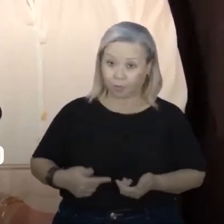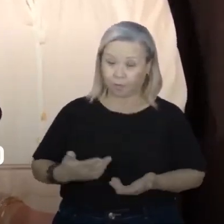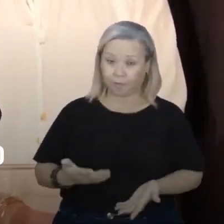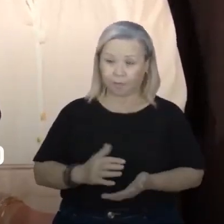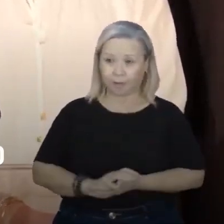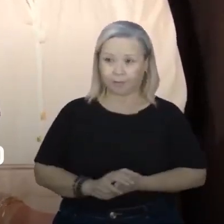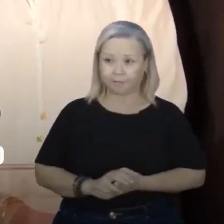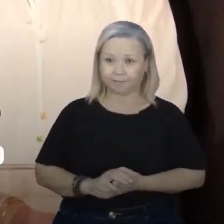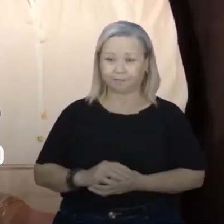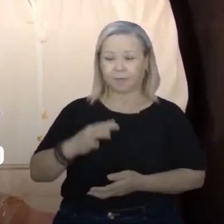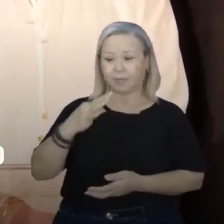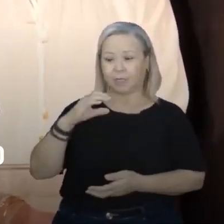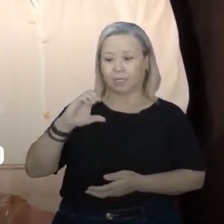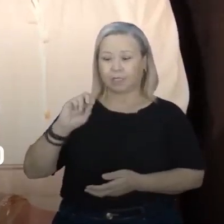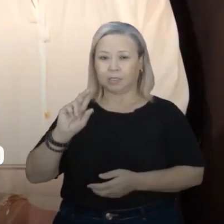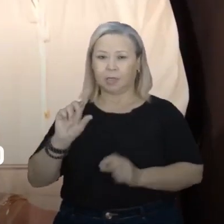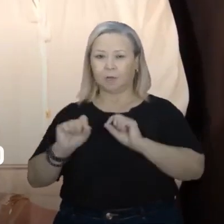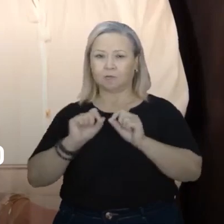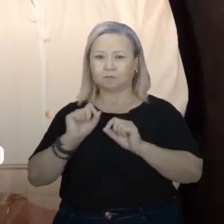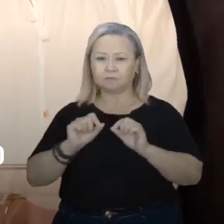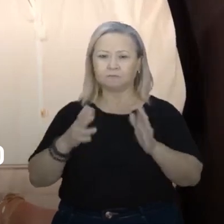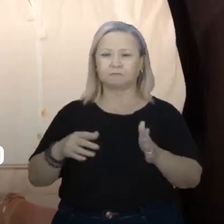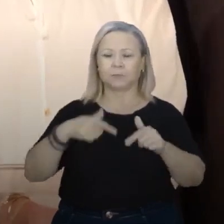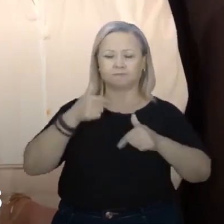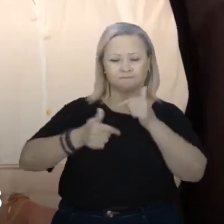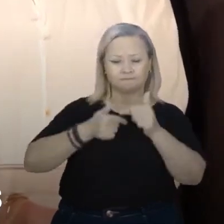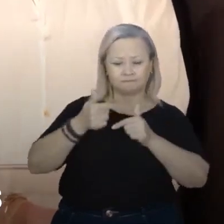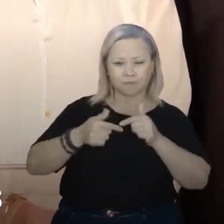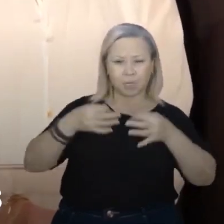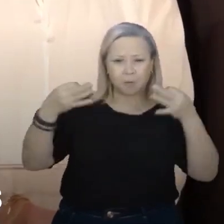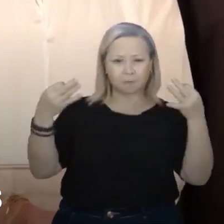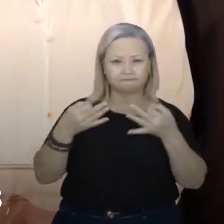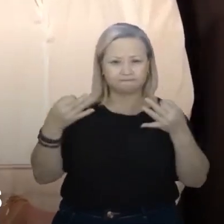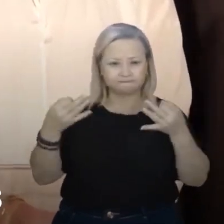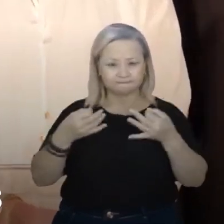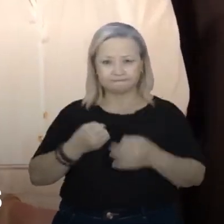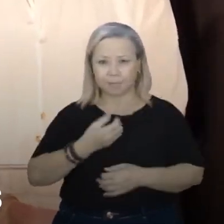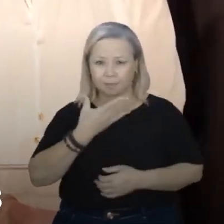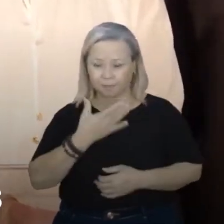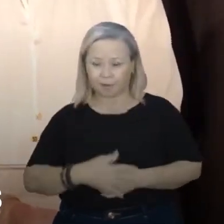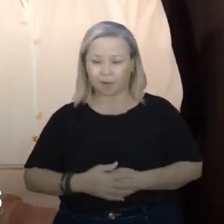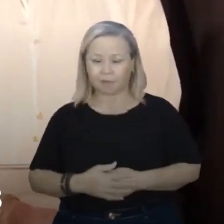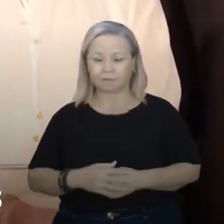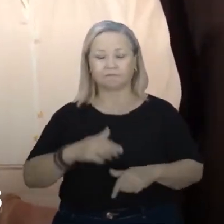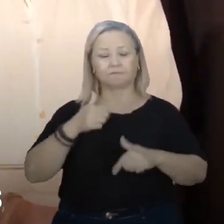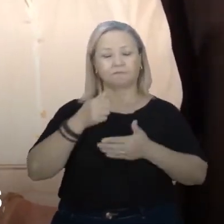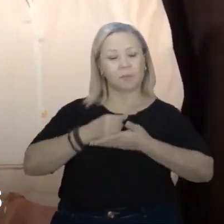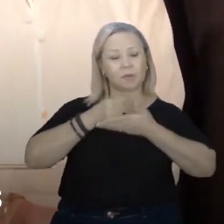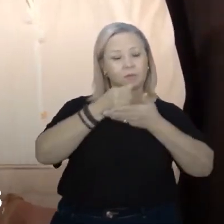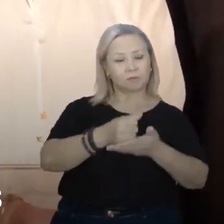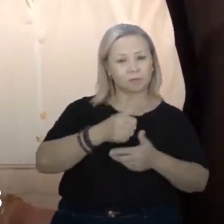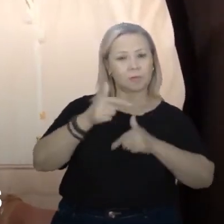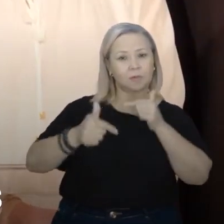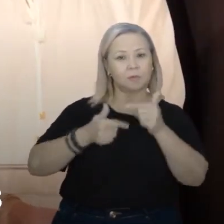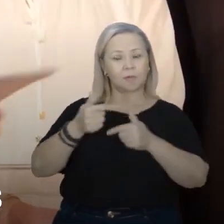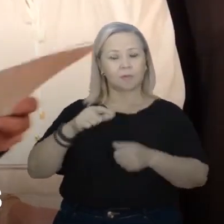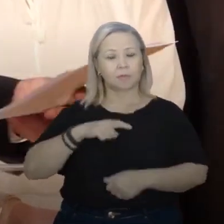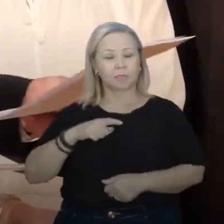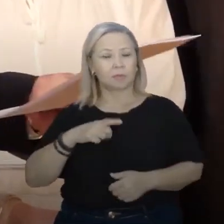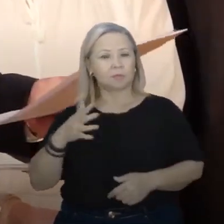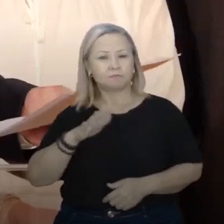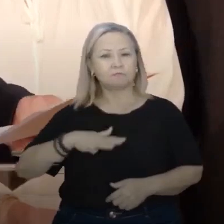Contas tem um trabalho muito acurado, muito bem feito, e vai ajudar no trabalho para a gente ter todas as